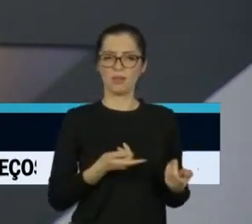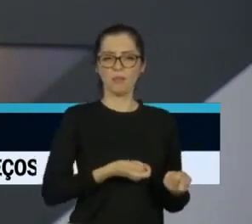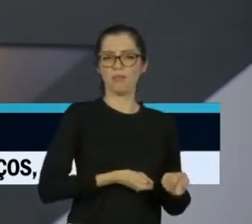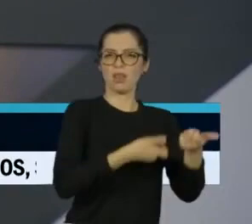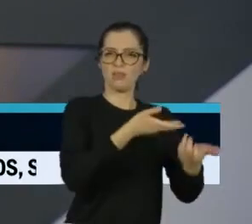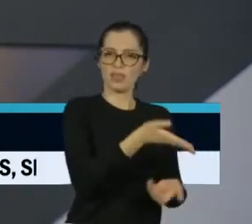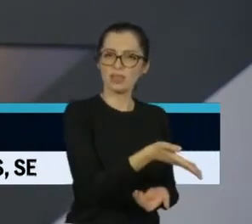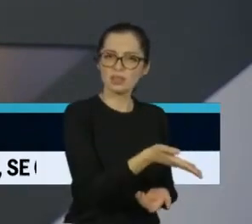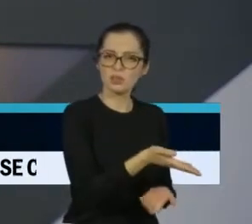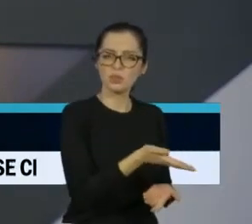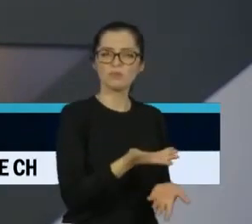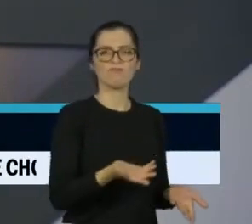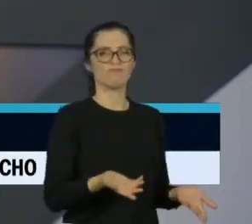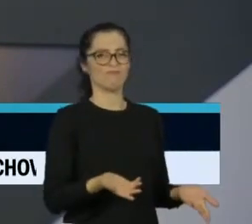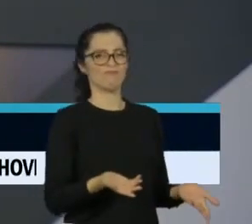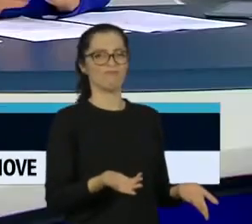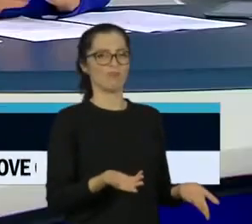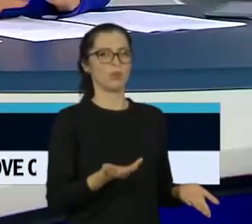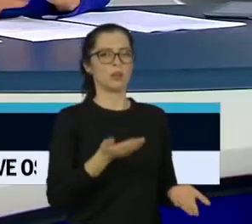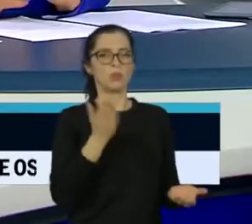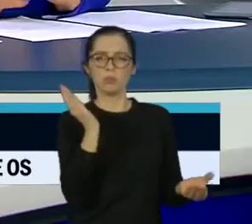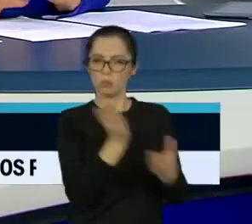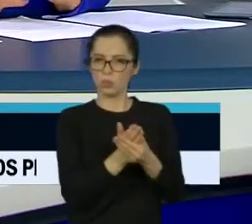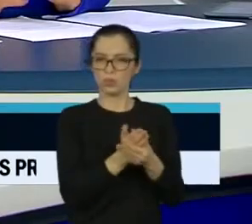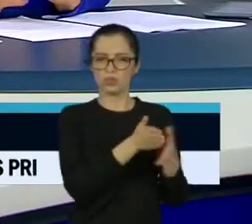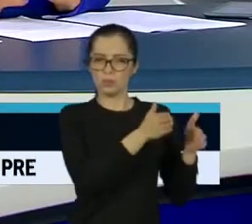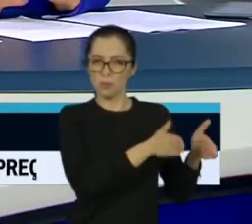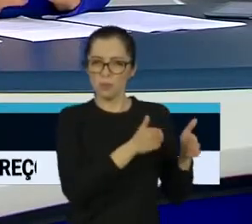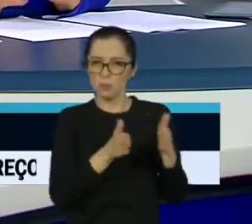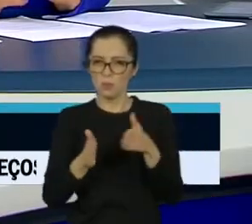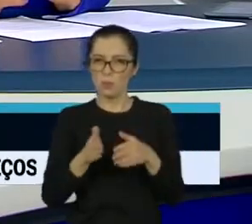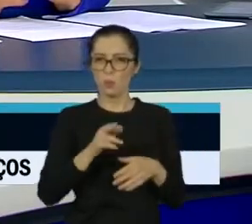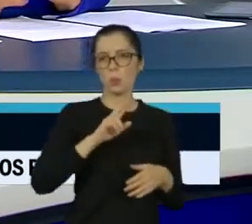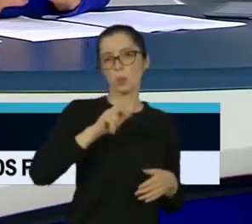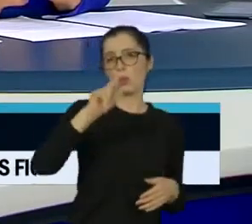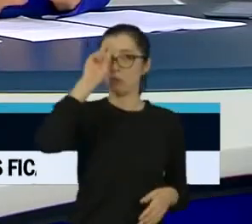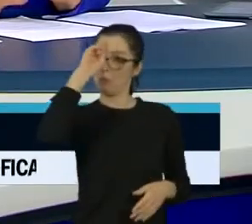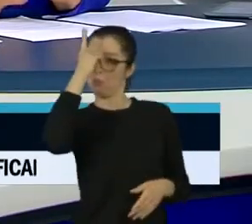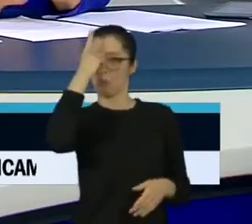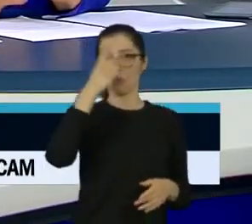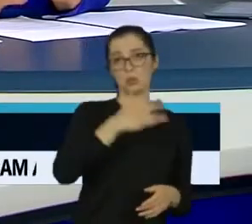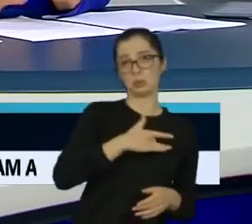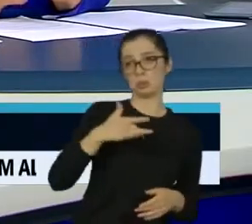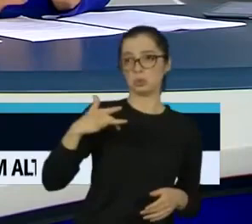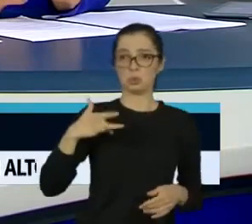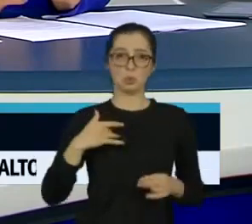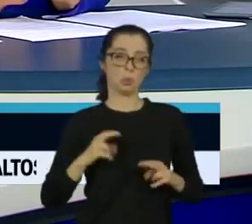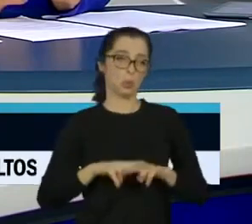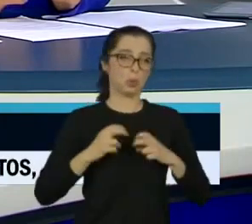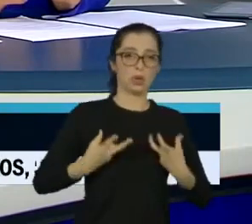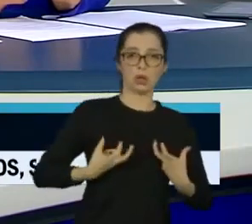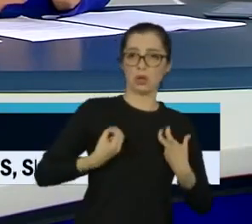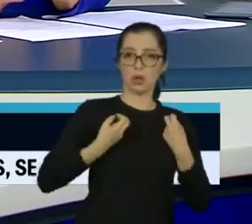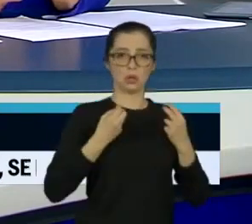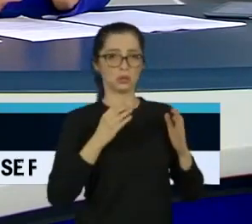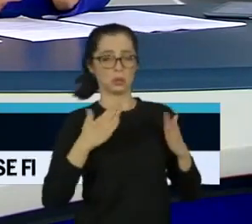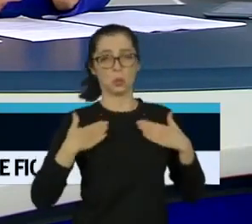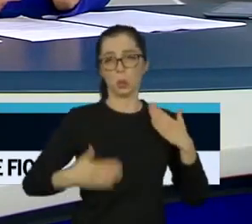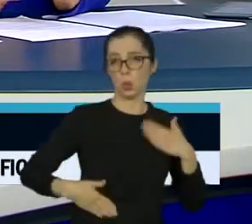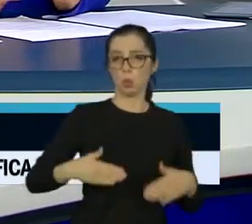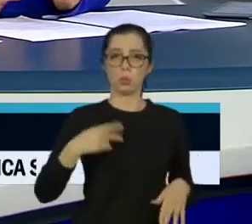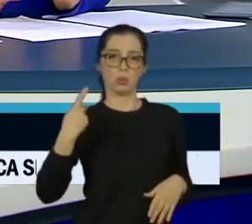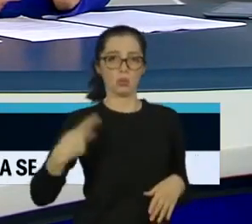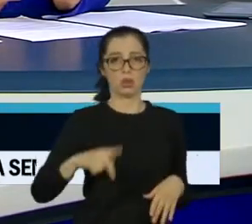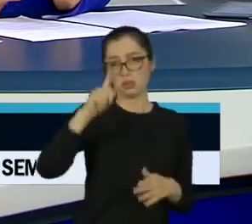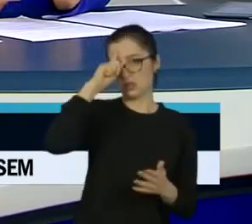tomada em virtude do processo. Não por uma questão simplesmente de saúde, mas disse, olha, a constrição corporal, a prisão que foi decretada